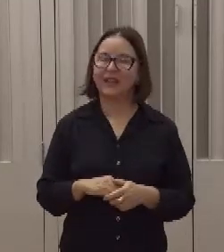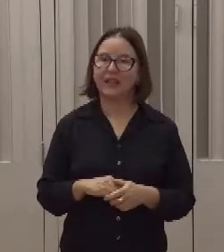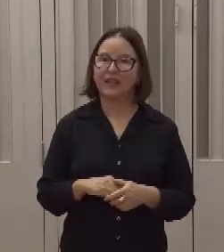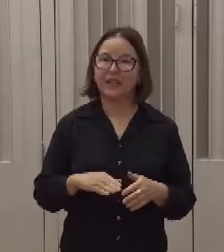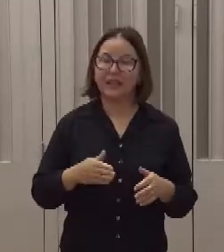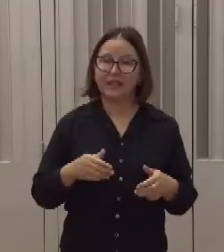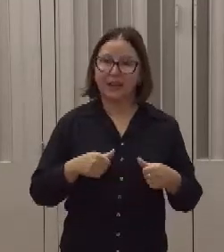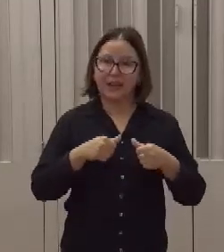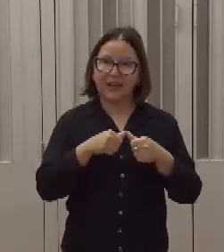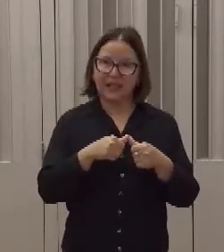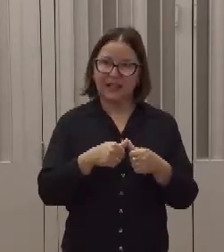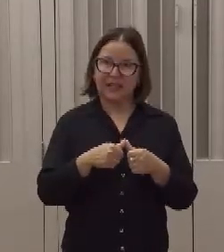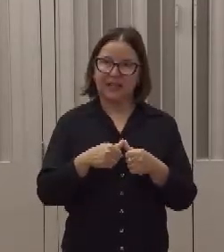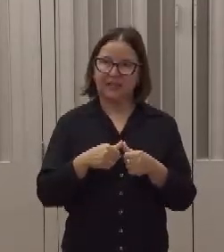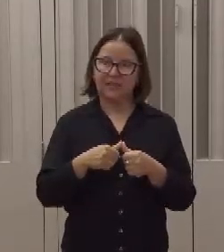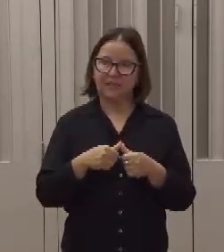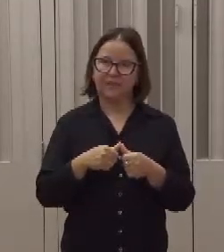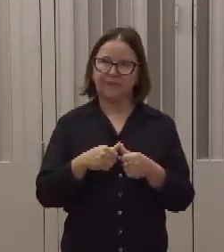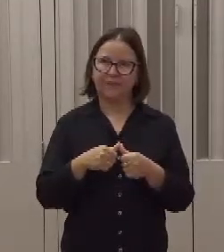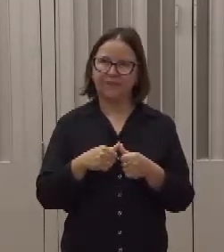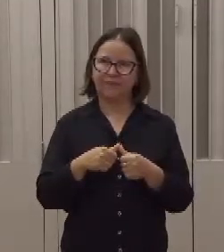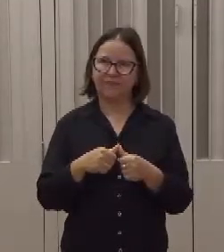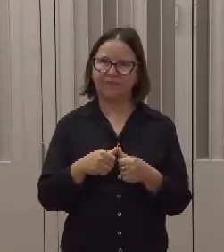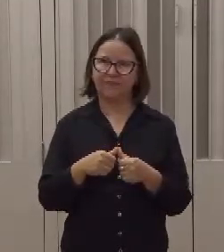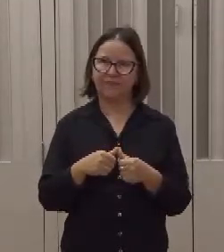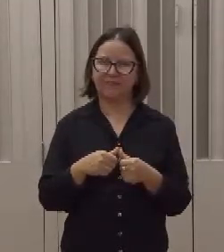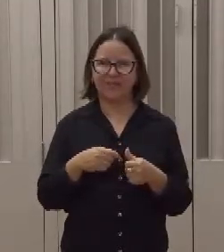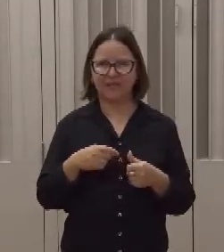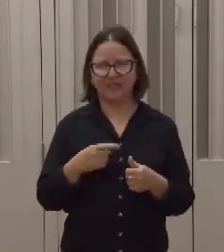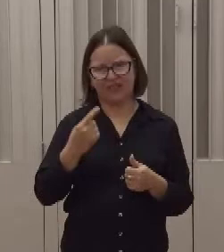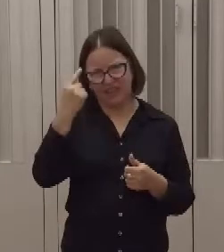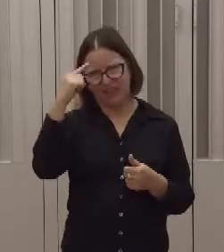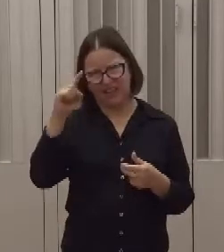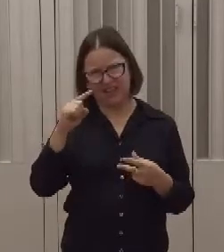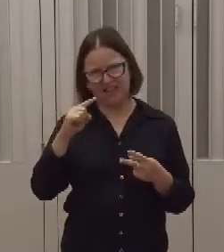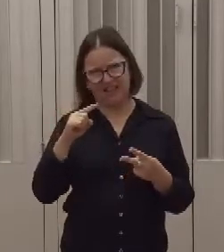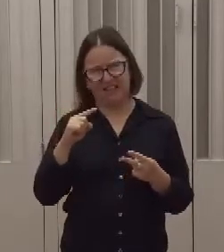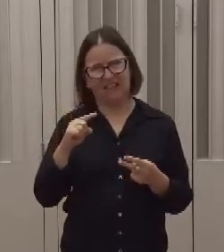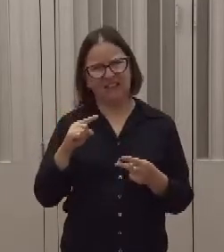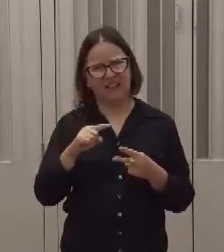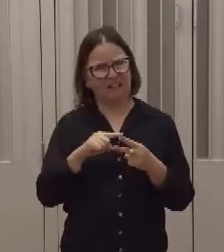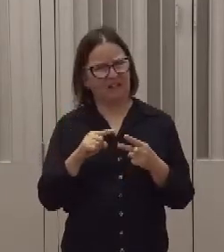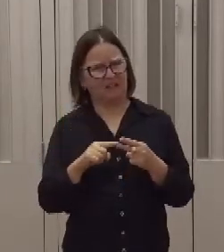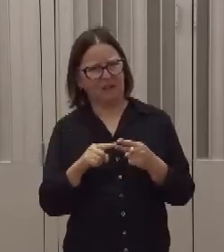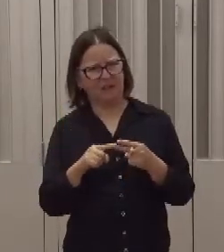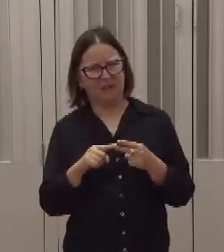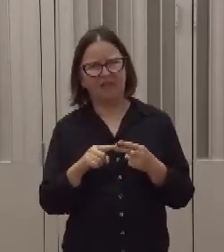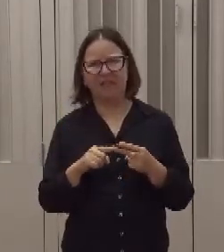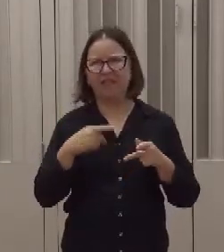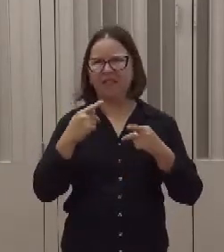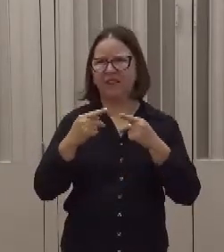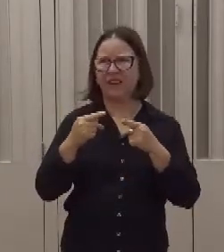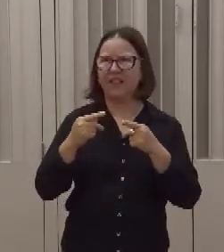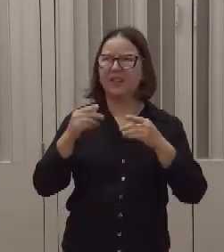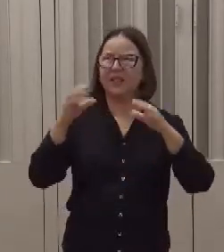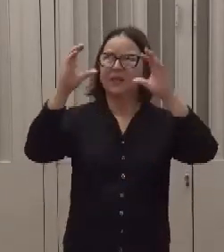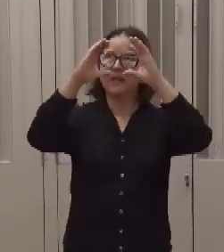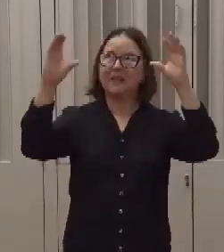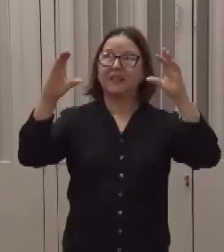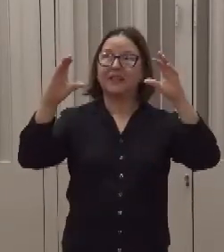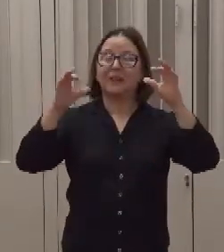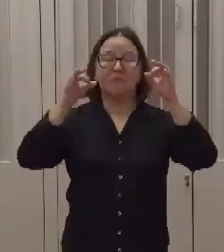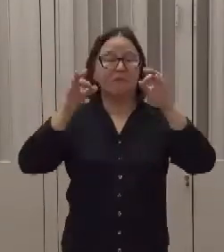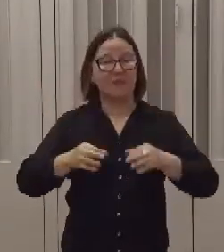meus irmãos, é essa ideia de que, de um lado, o céu é perfeitamente bom, como Deus é bom, e do outro lado, a terra